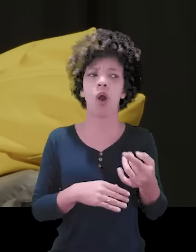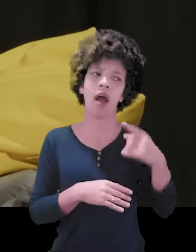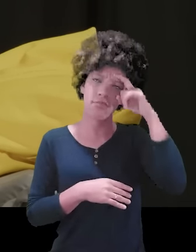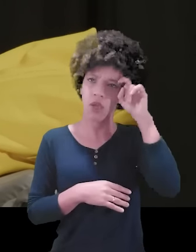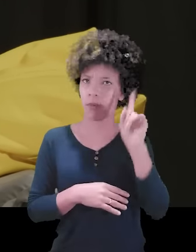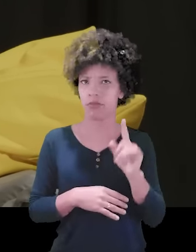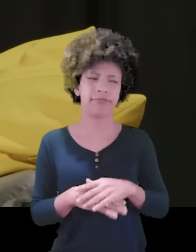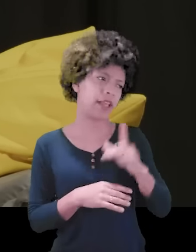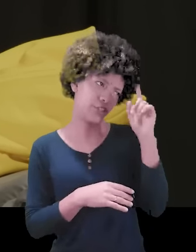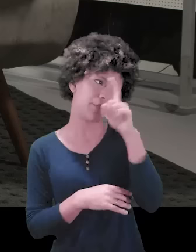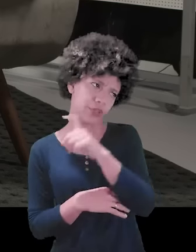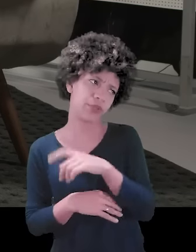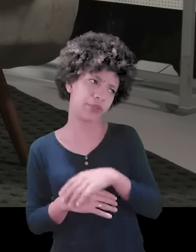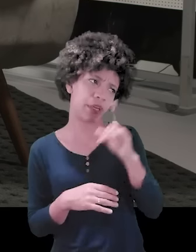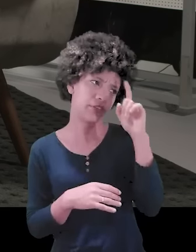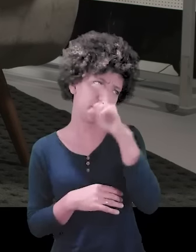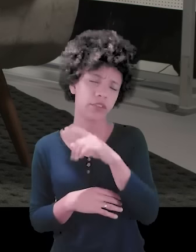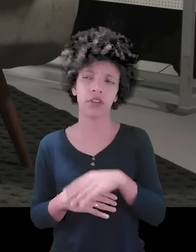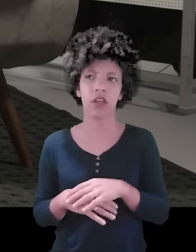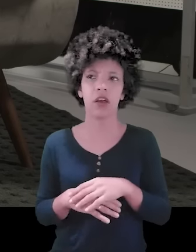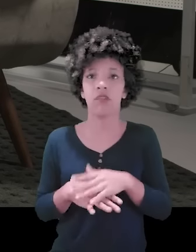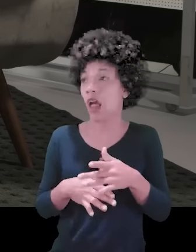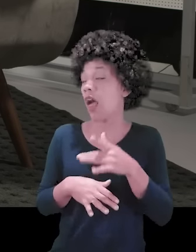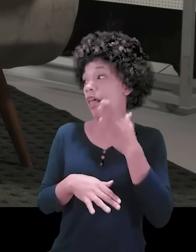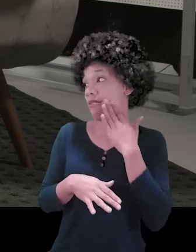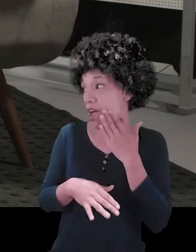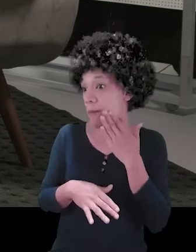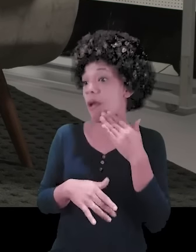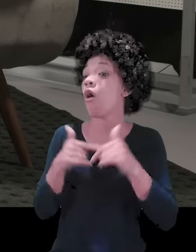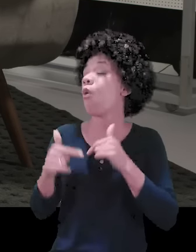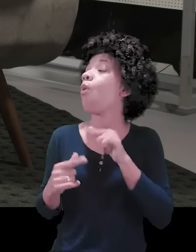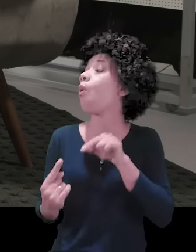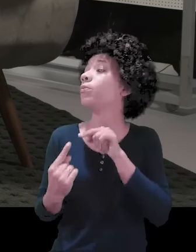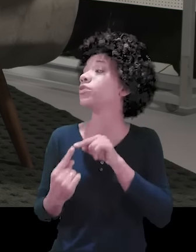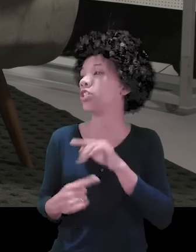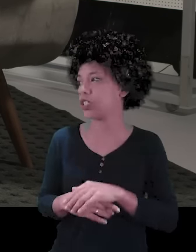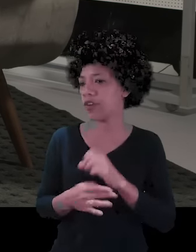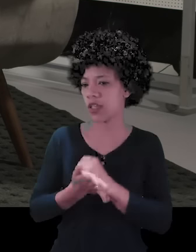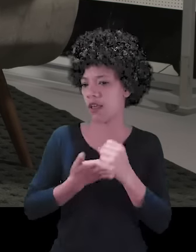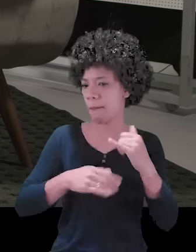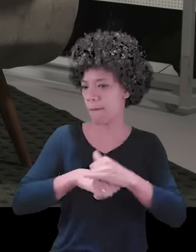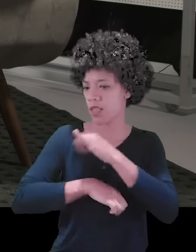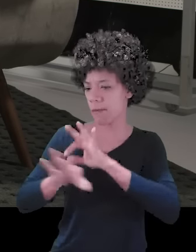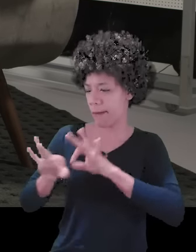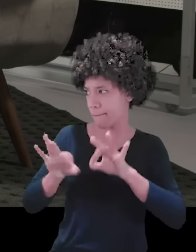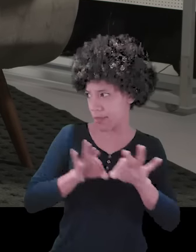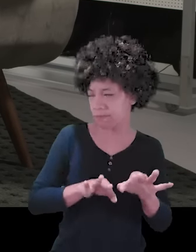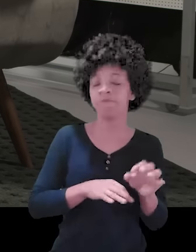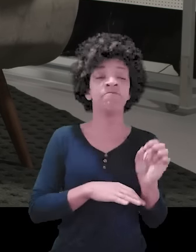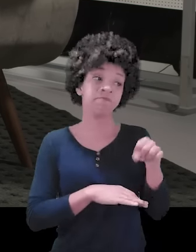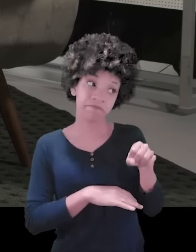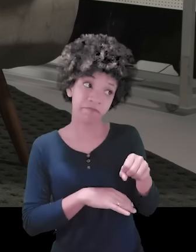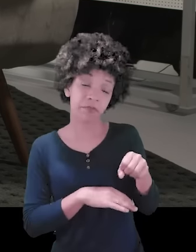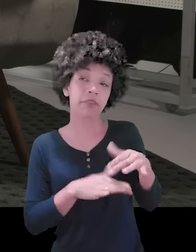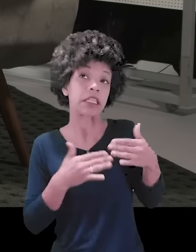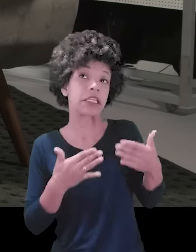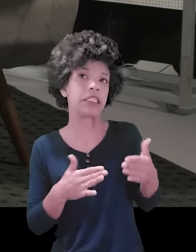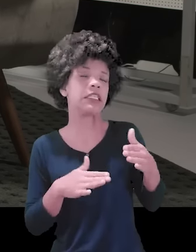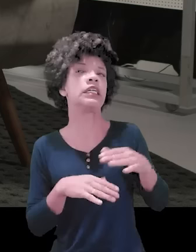fala na Maurício difícil é difícil não é difícil a pessoa falar porque ela sabe olha que curto embora e assim